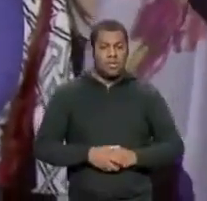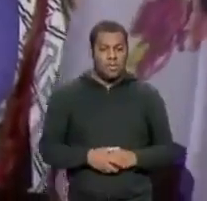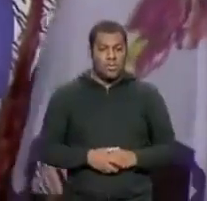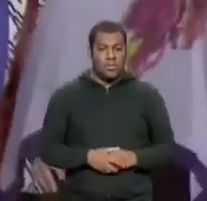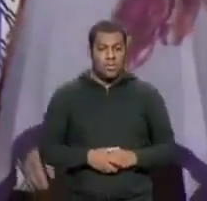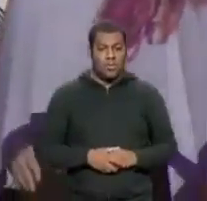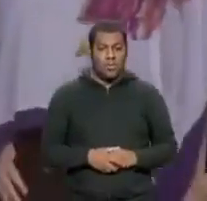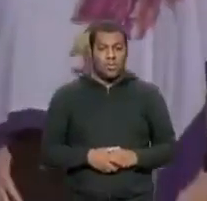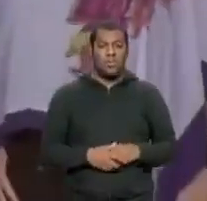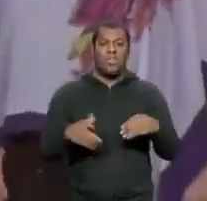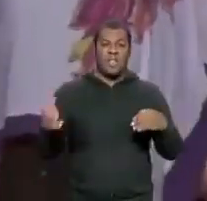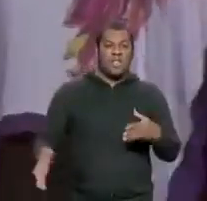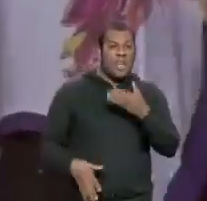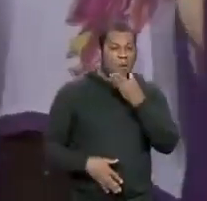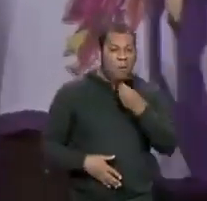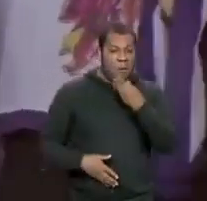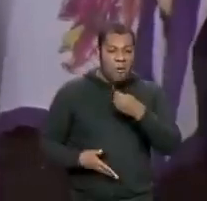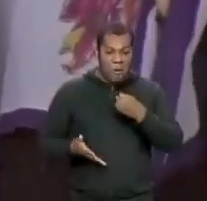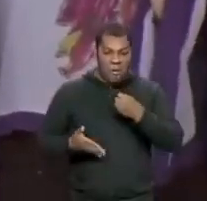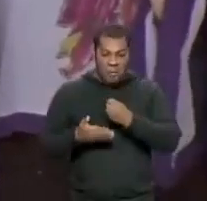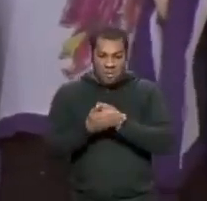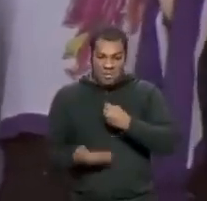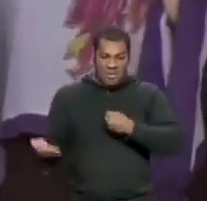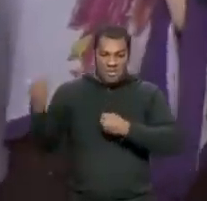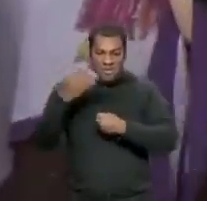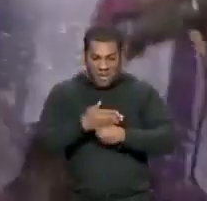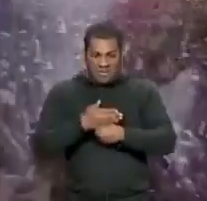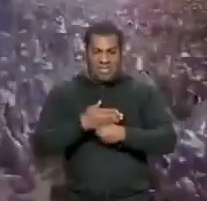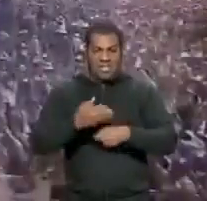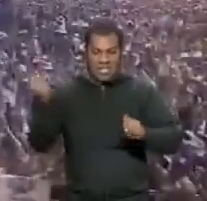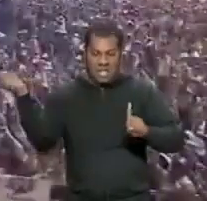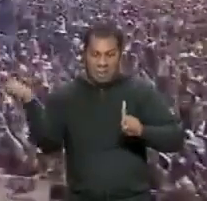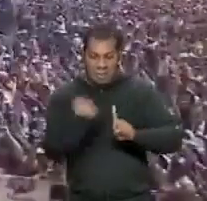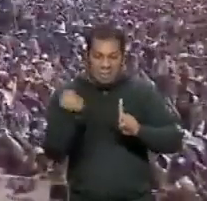tirando aquele fascista, aquele genocida do poder,